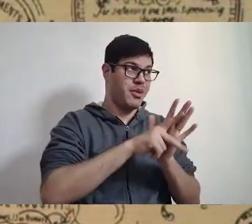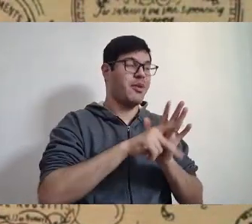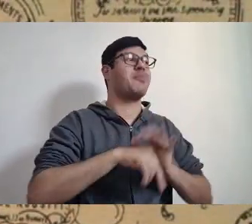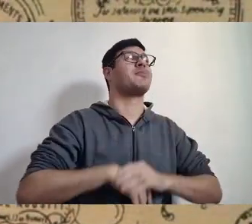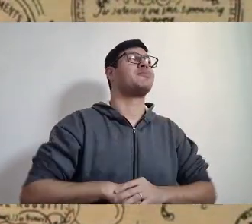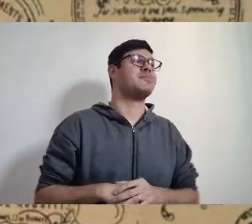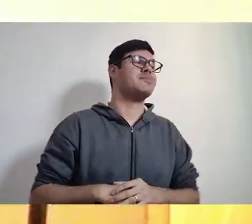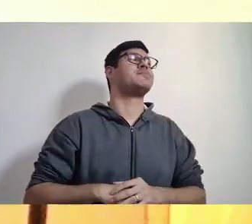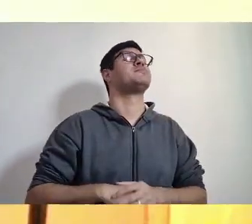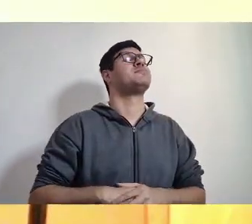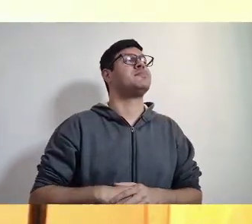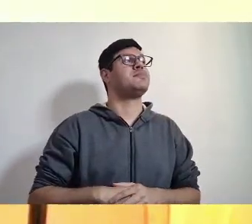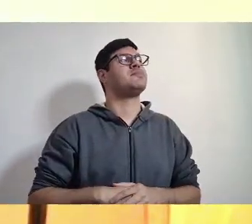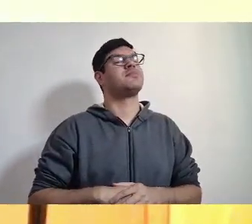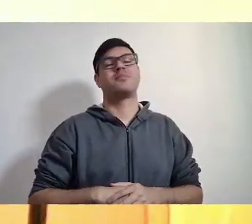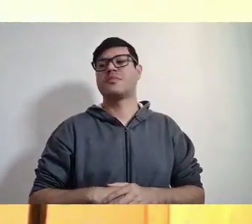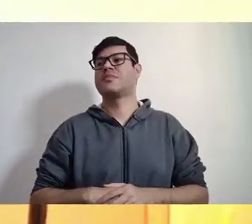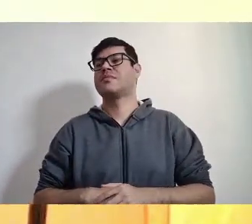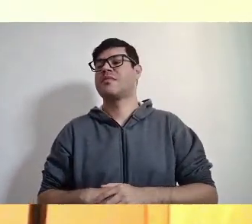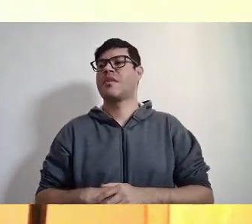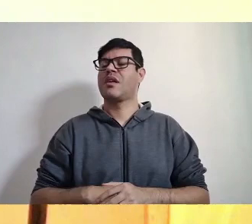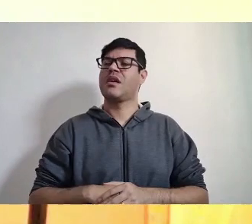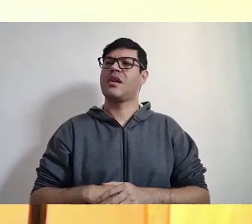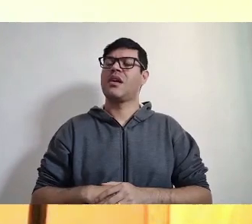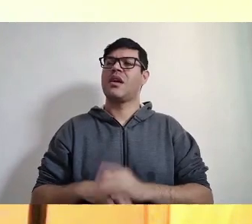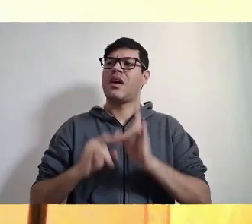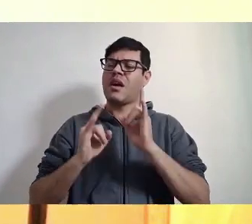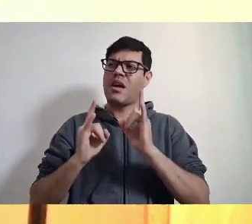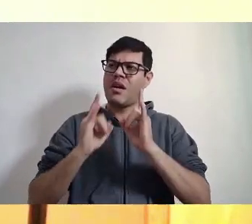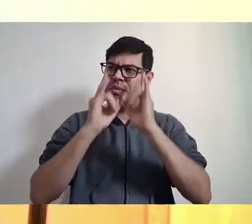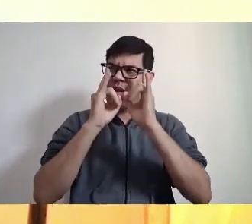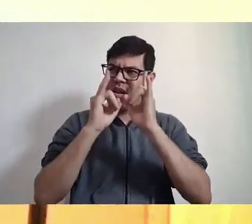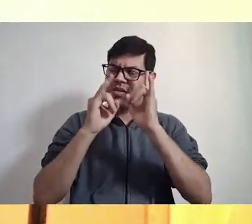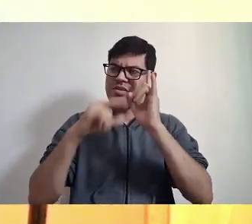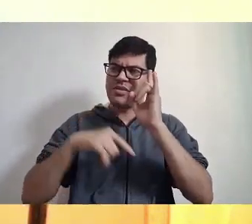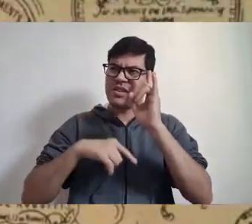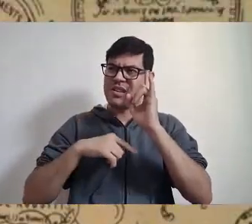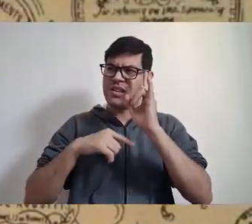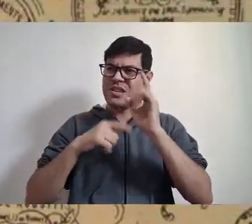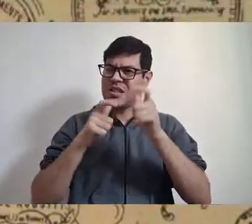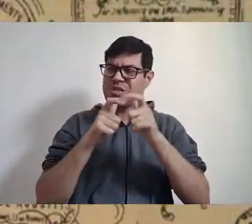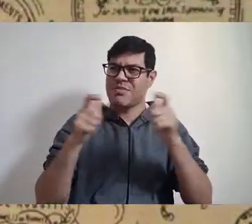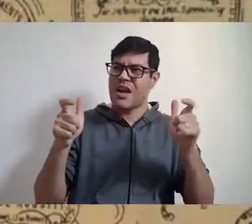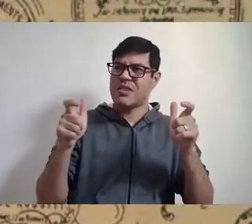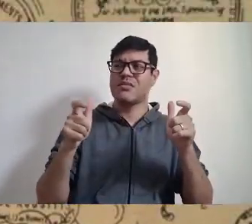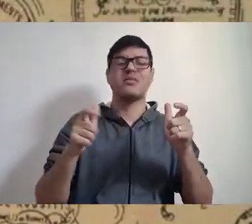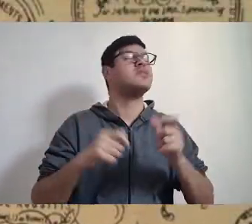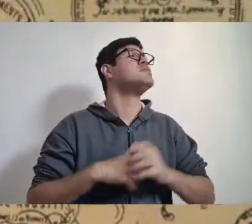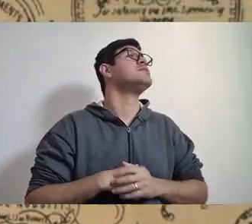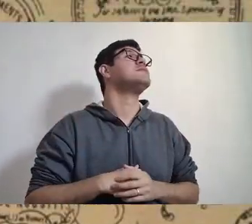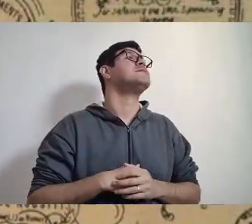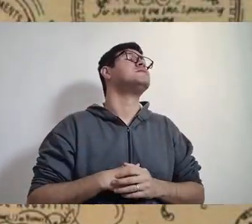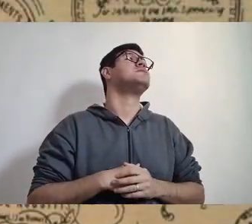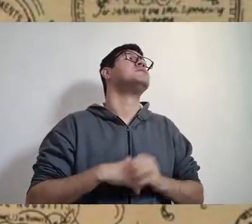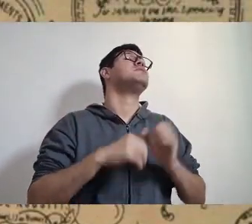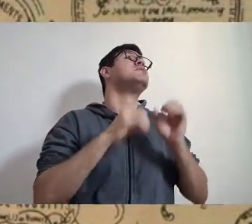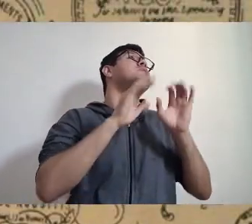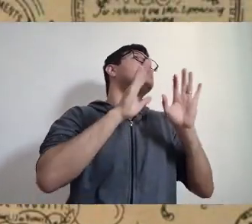Câmara. Mas não tem tombamento ali do prédio? Ele até tem, ô Gil, mas assim, a gente pode construir anexo.